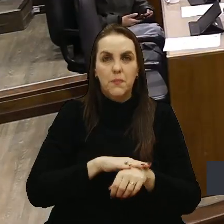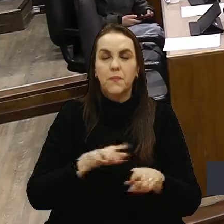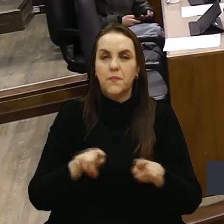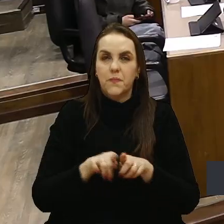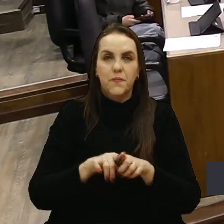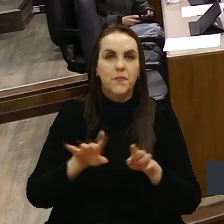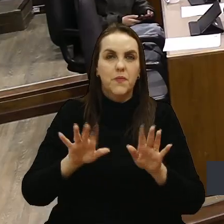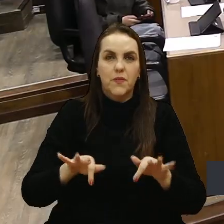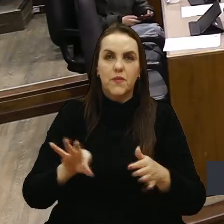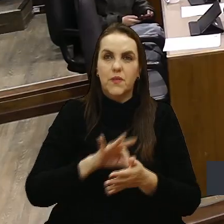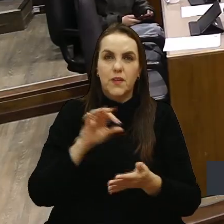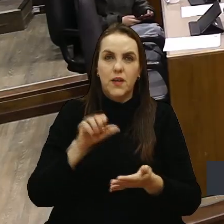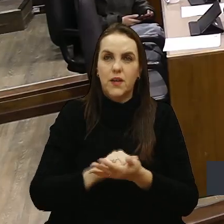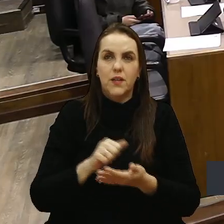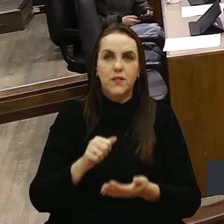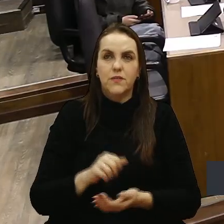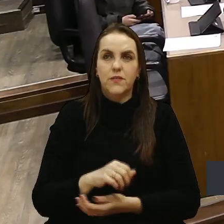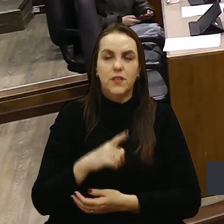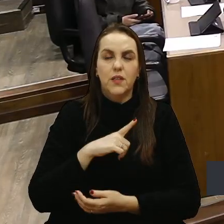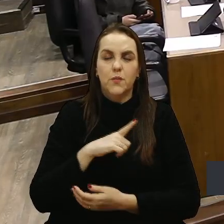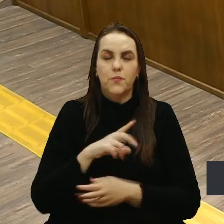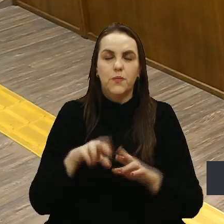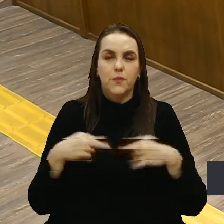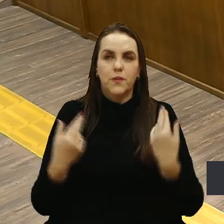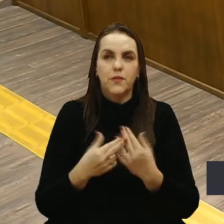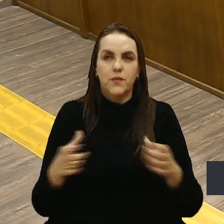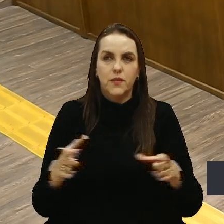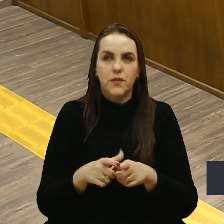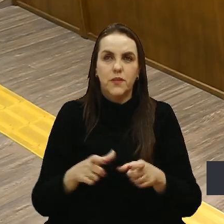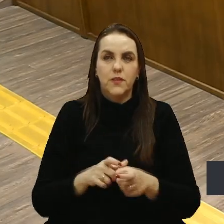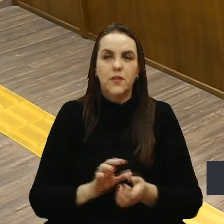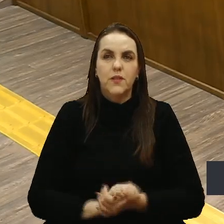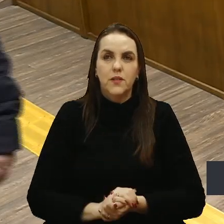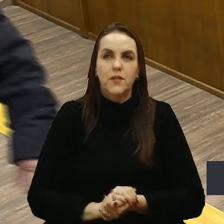também se encerram as inscrições para o espaço de pequeno expediente.